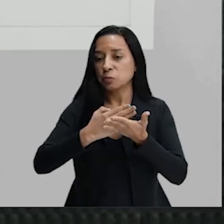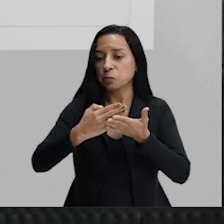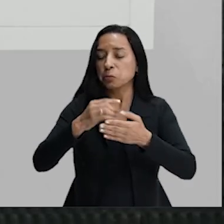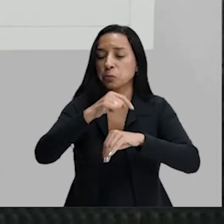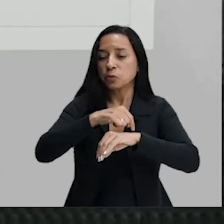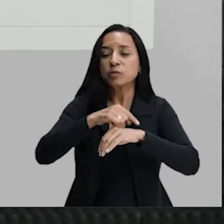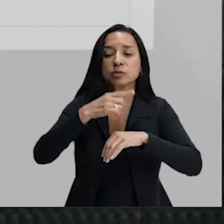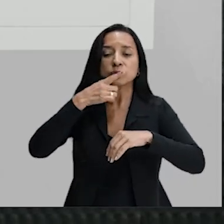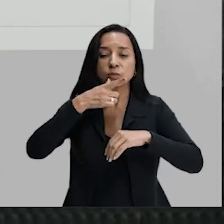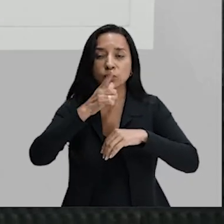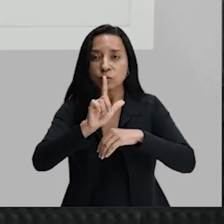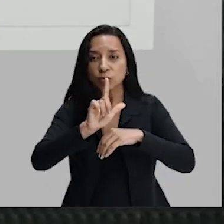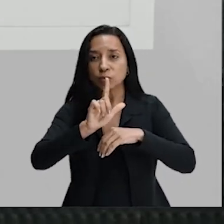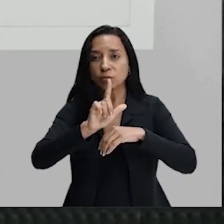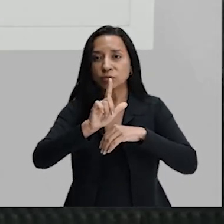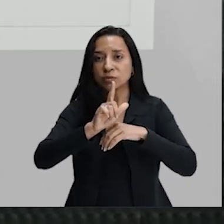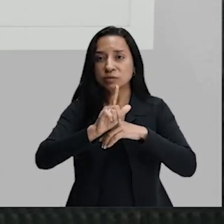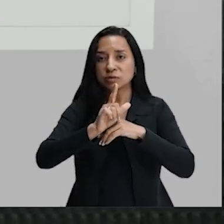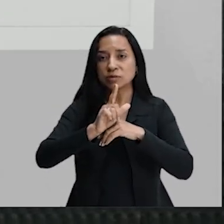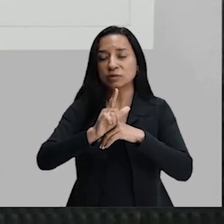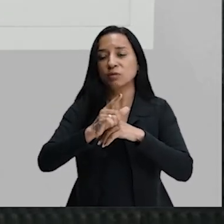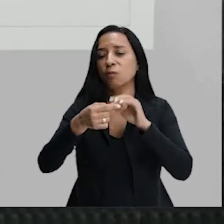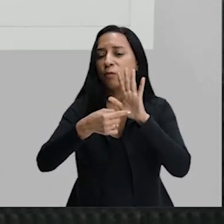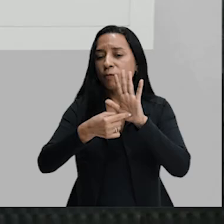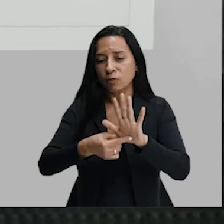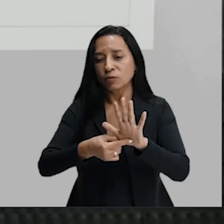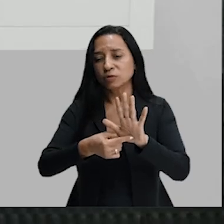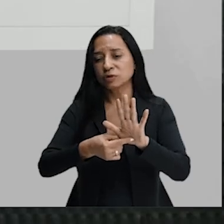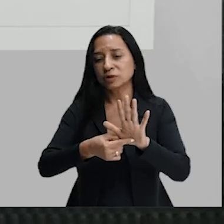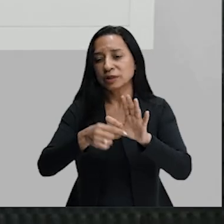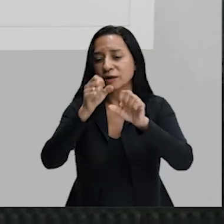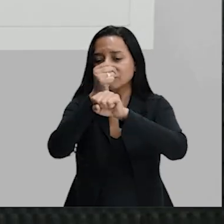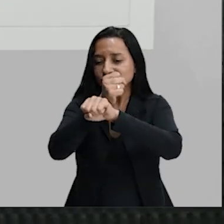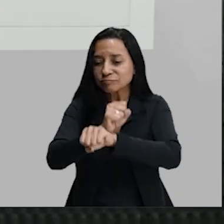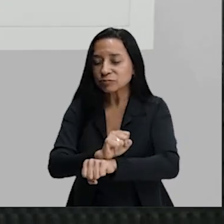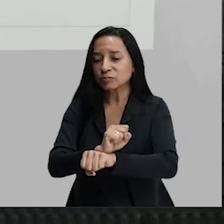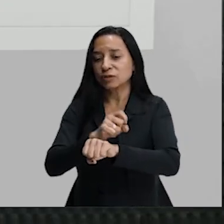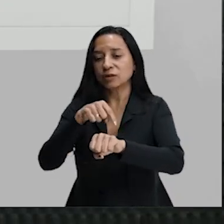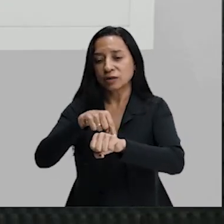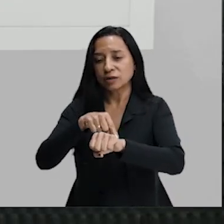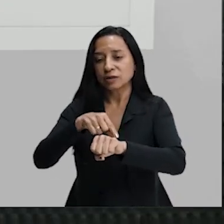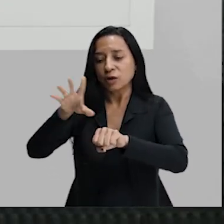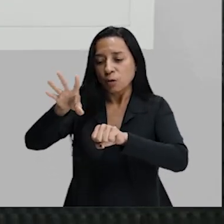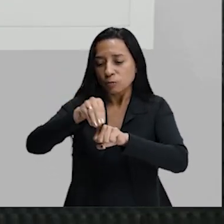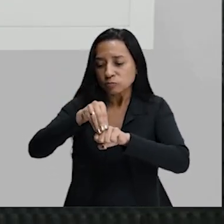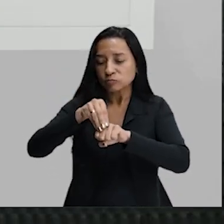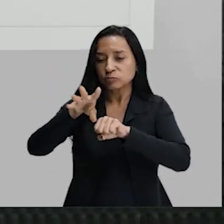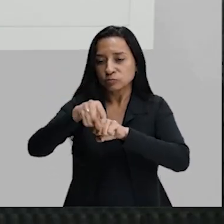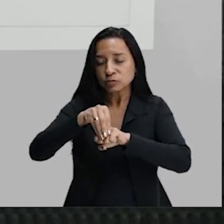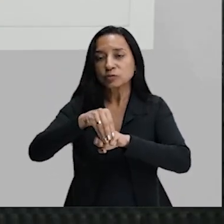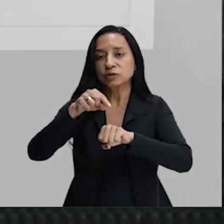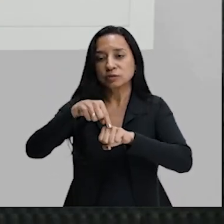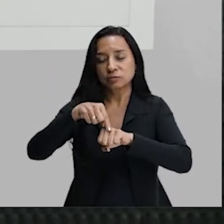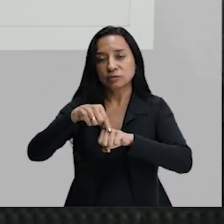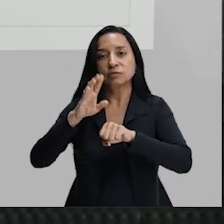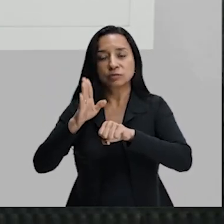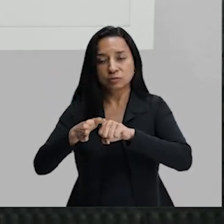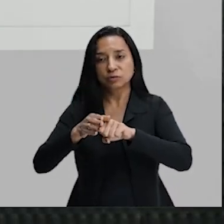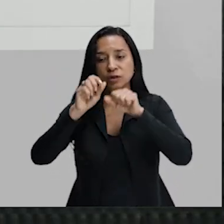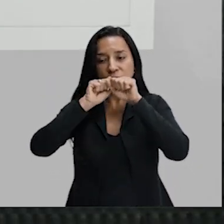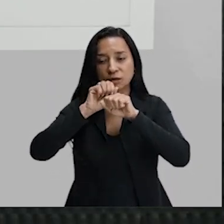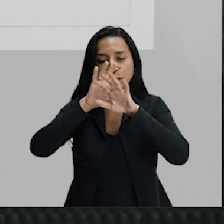consigo desvelar essas amarras que são colocadas dentro desse processo de conhecimento, eu já estou,